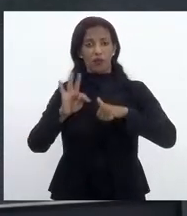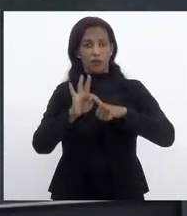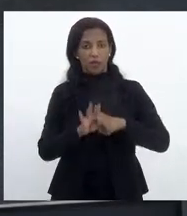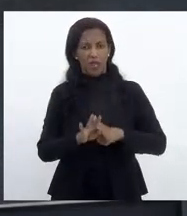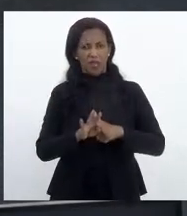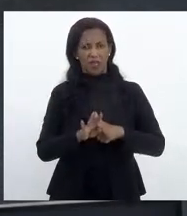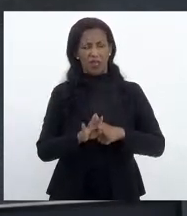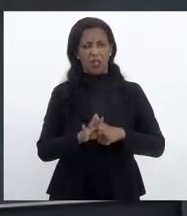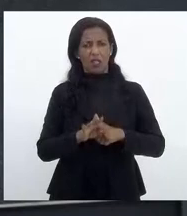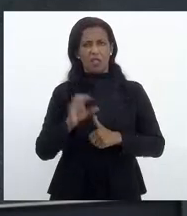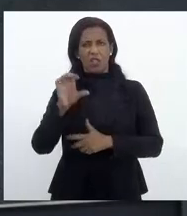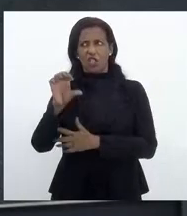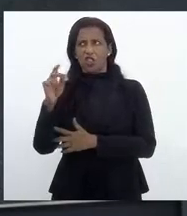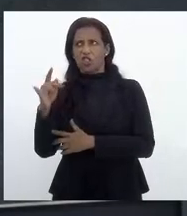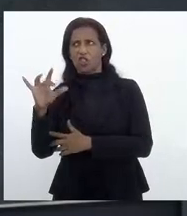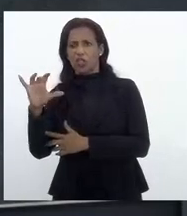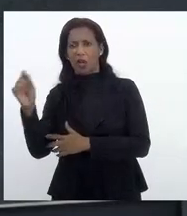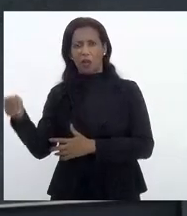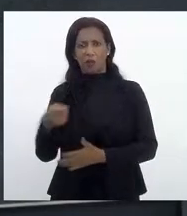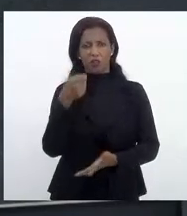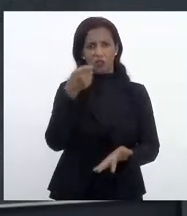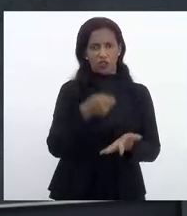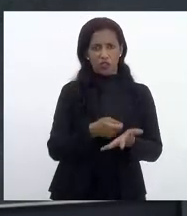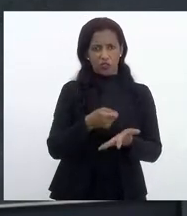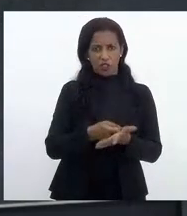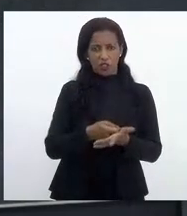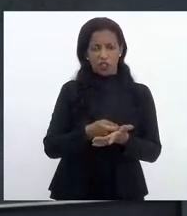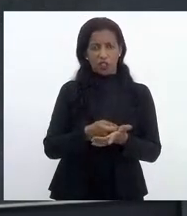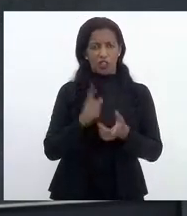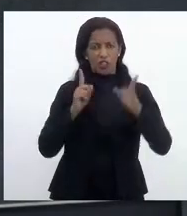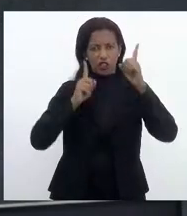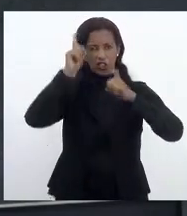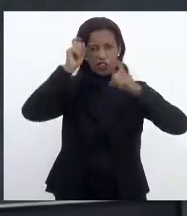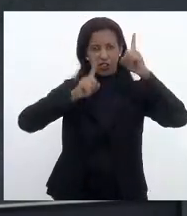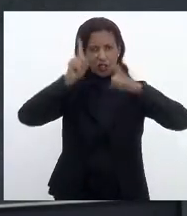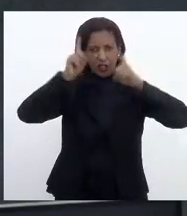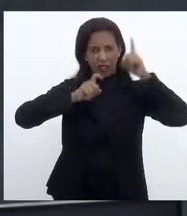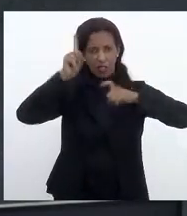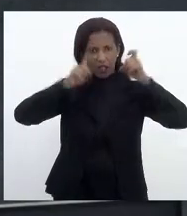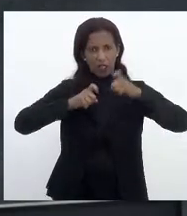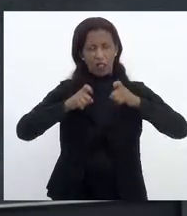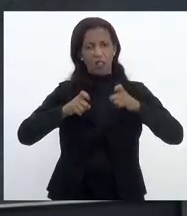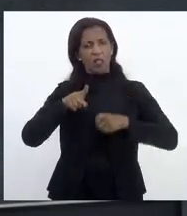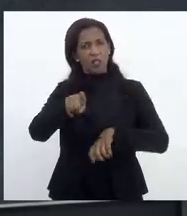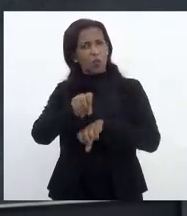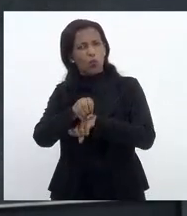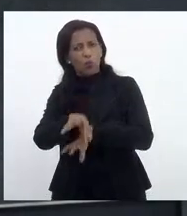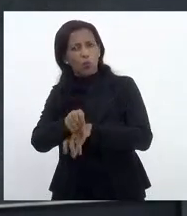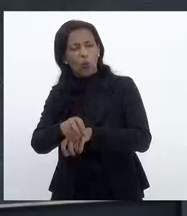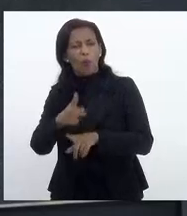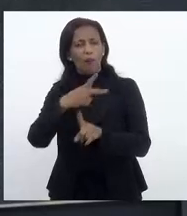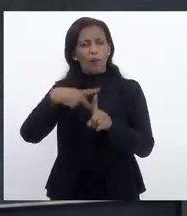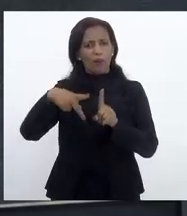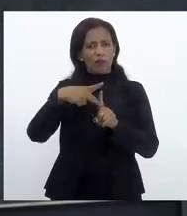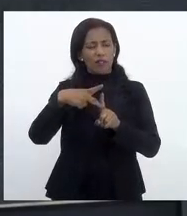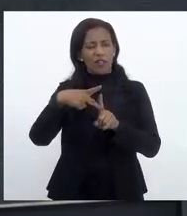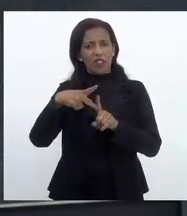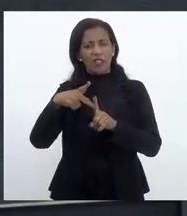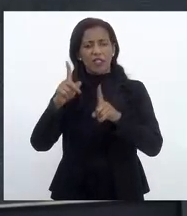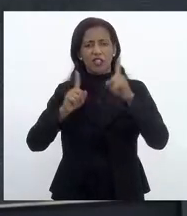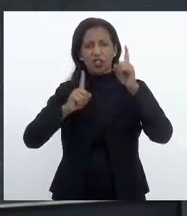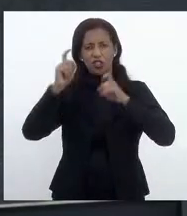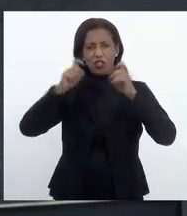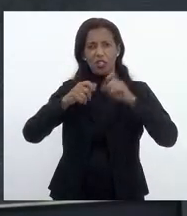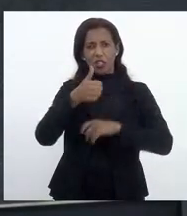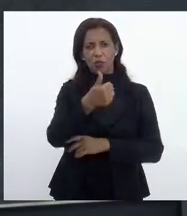saiu de Chicago para servir a ditadura chilena E com isso destruiu a Previdência chilena